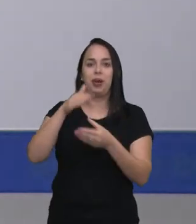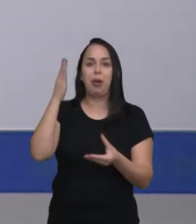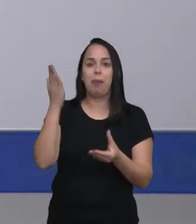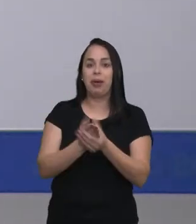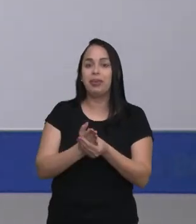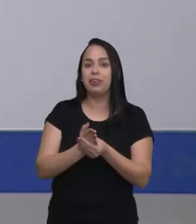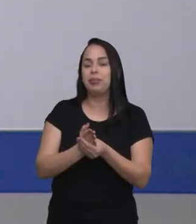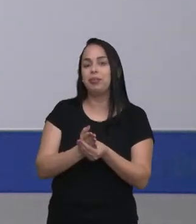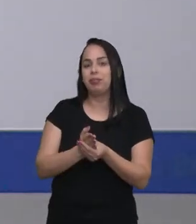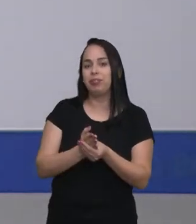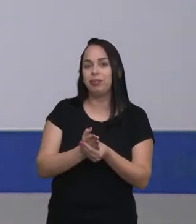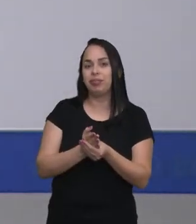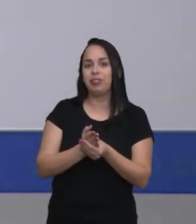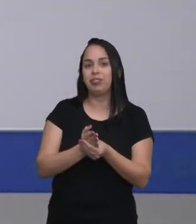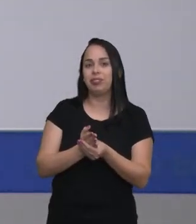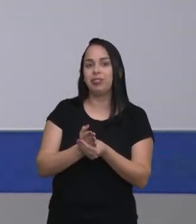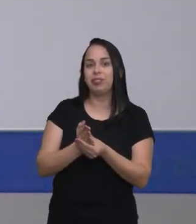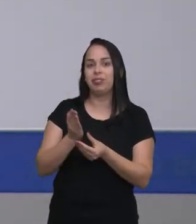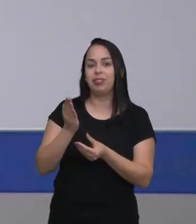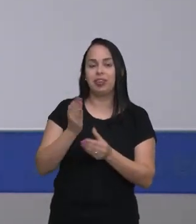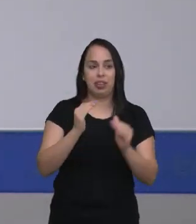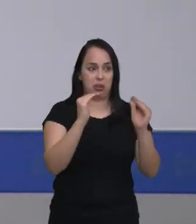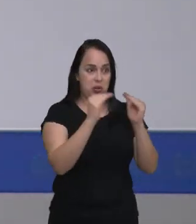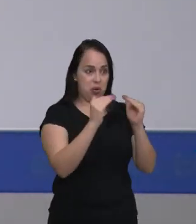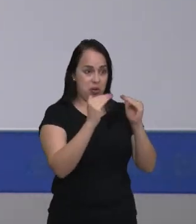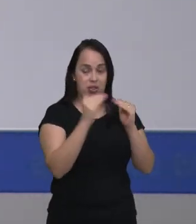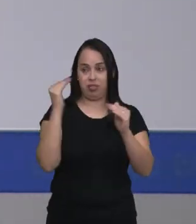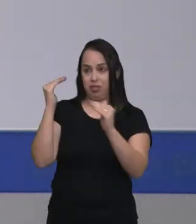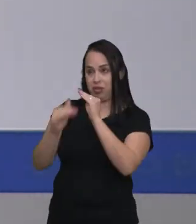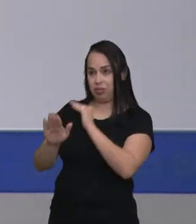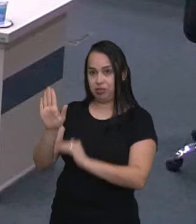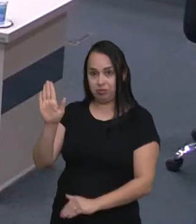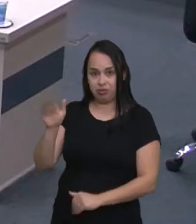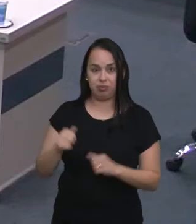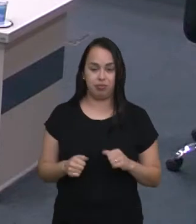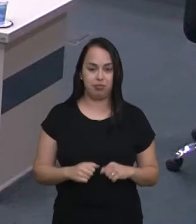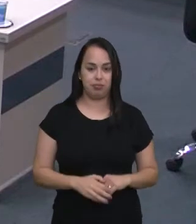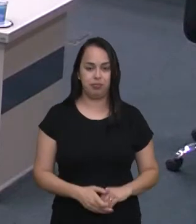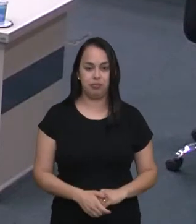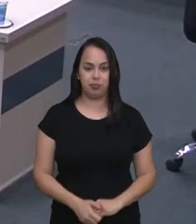processo. Vereadores favoráveis permaneçam em comissão, os contrários se manifestem.